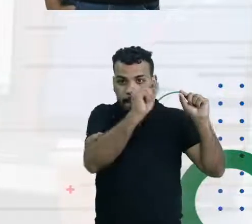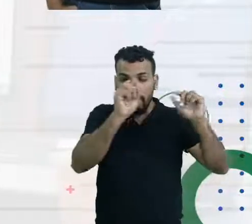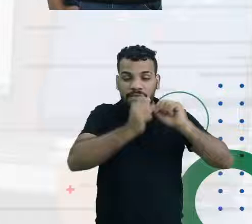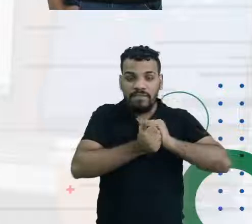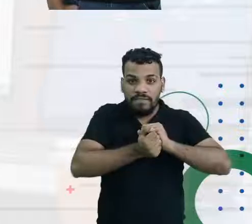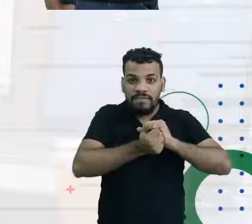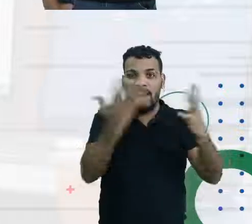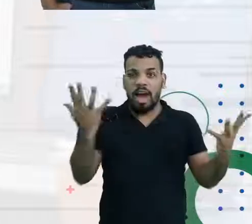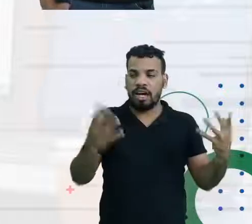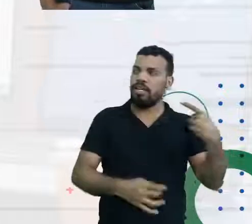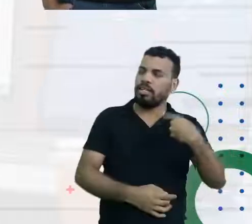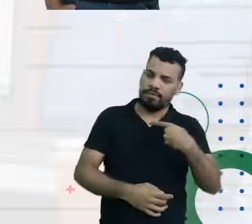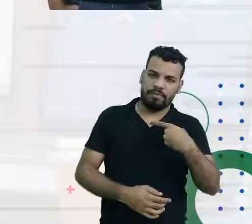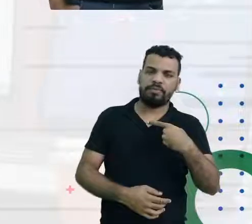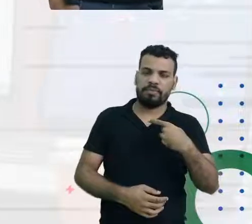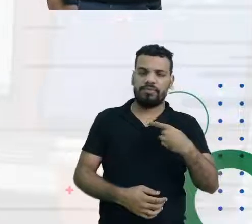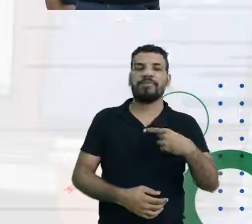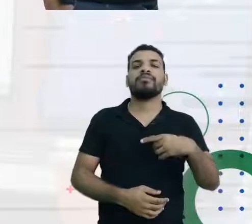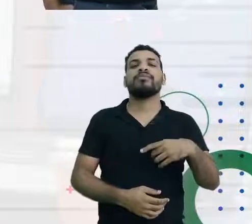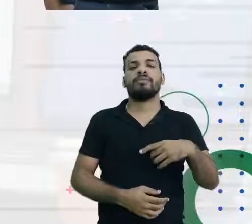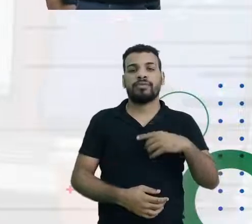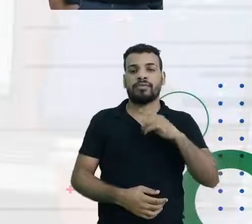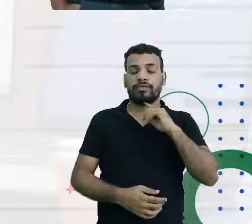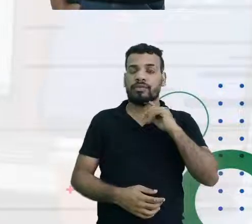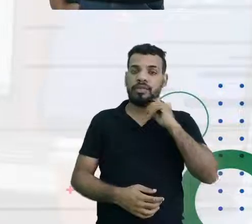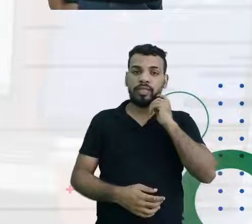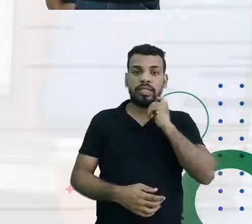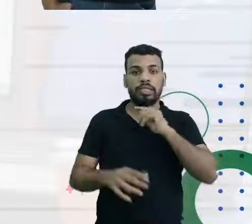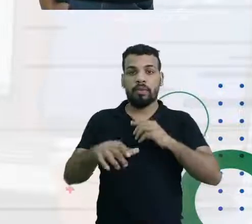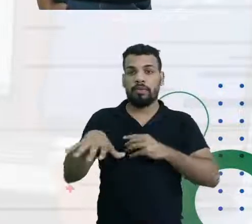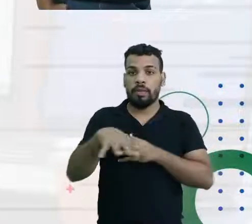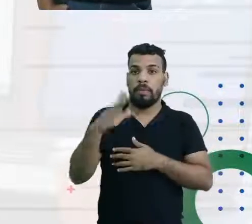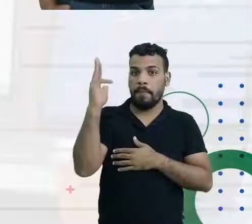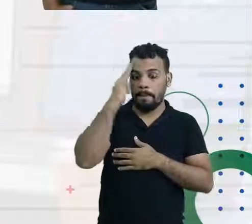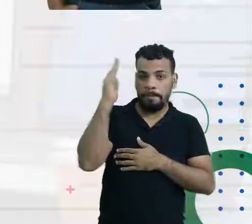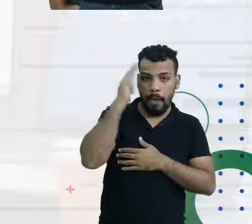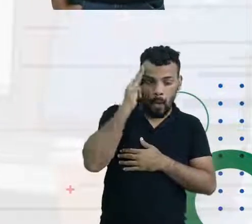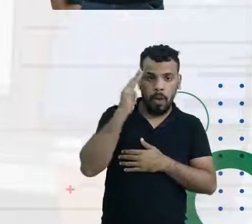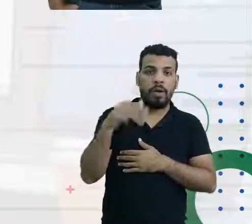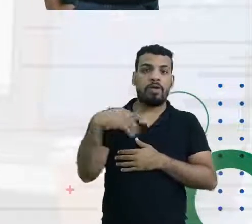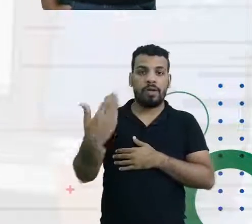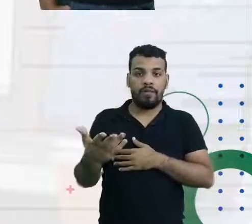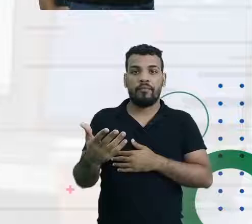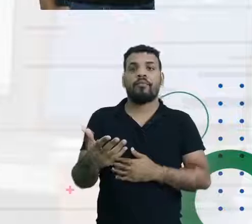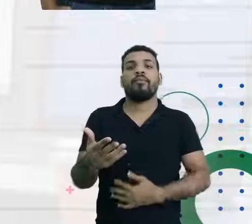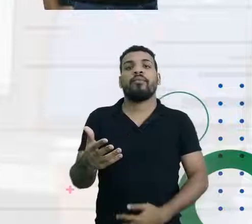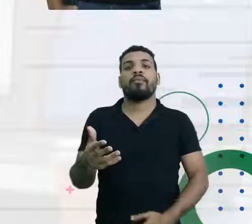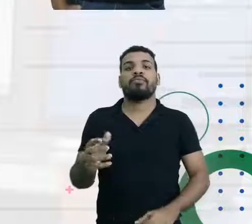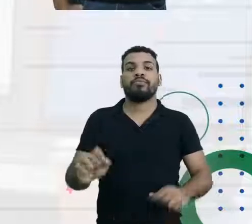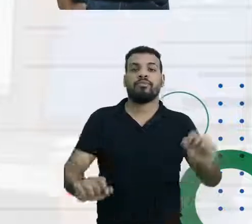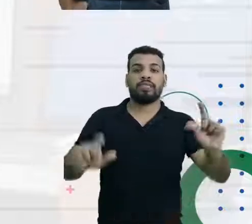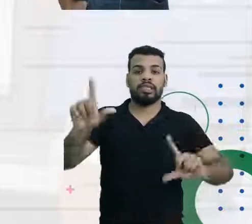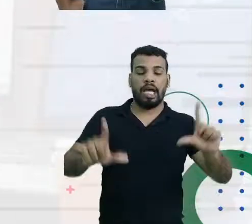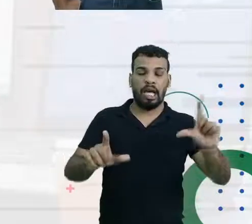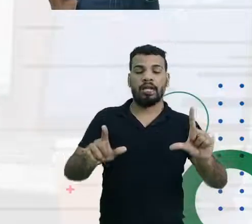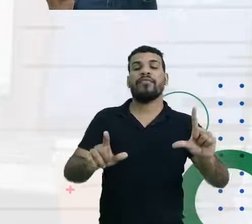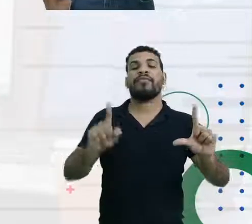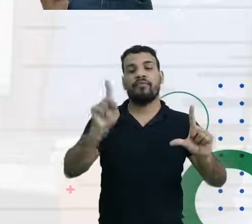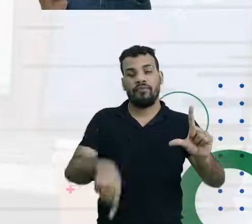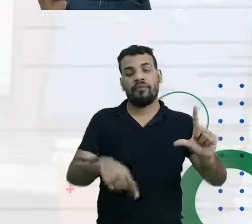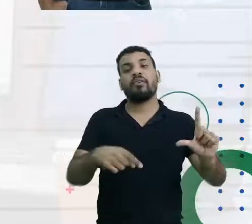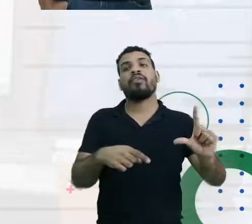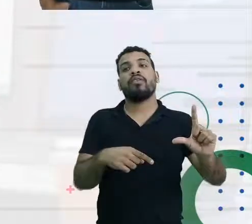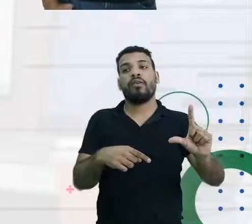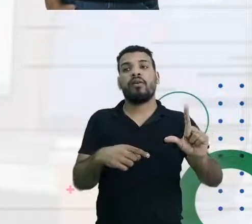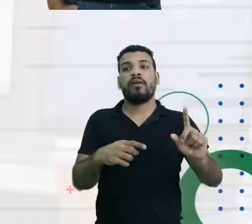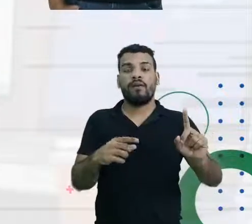realmente de tamanho, espaço de memória, definição de tela. Para vocês terem uma noção, a gente